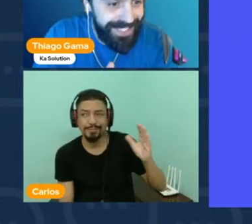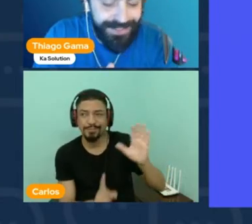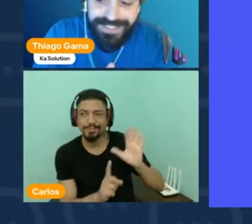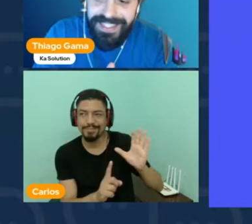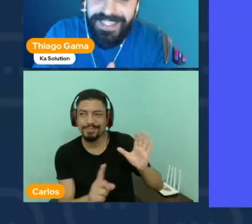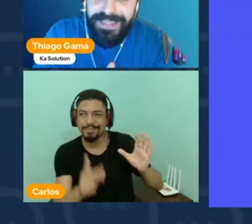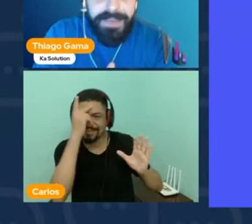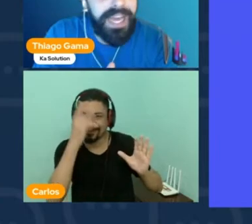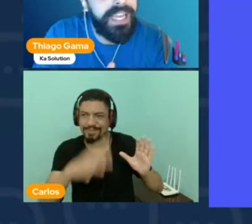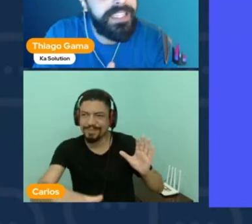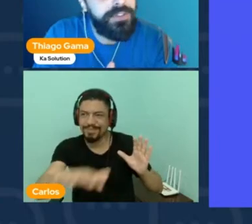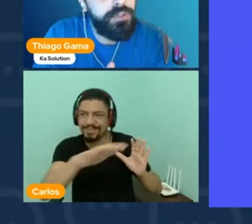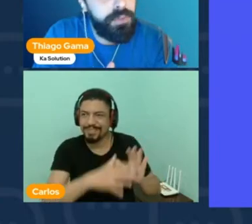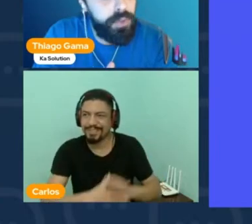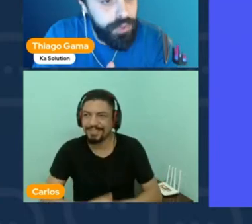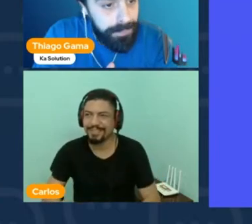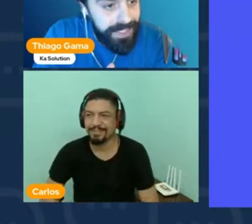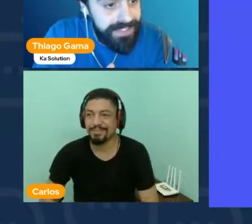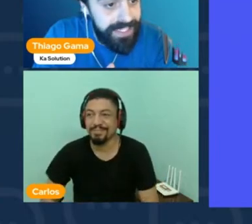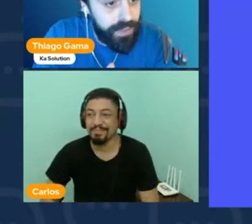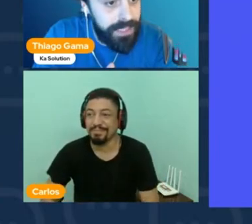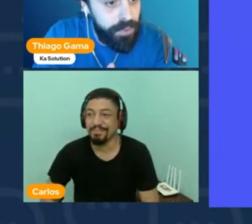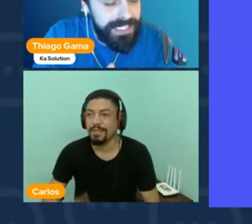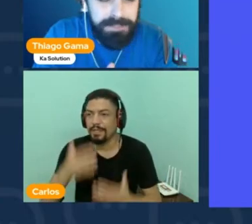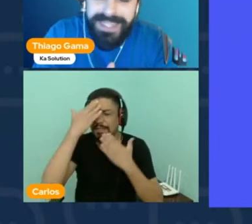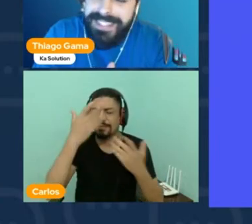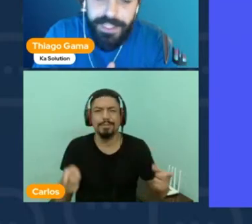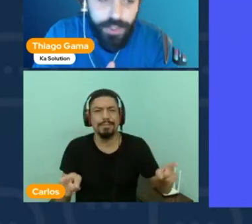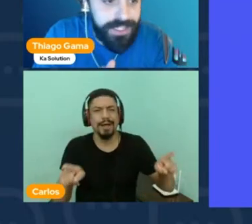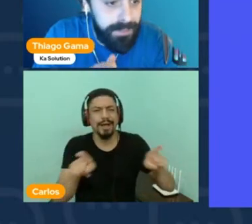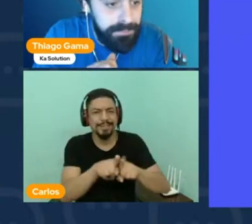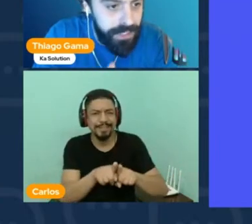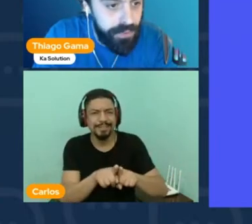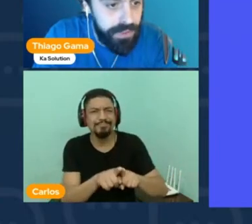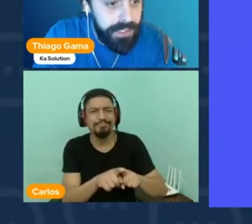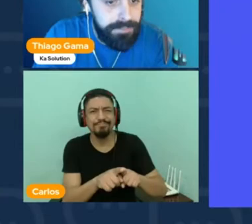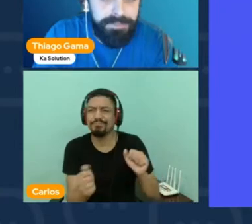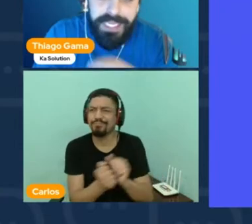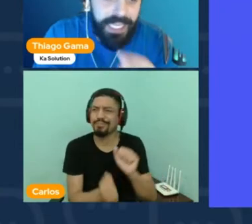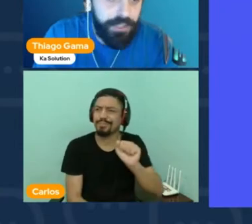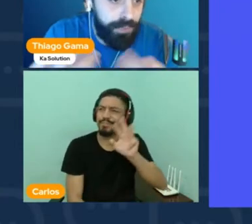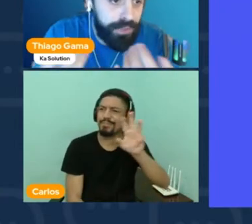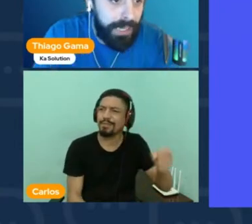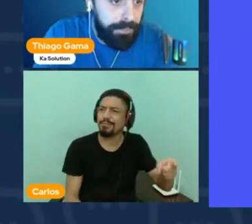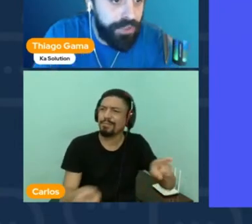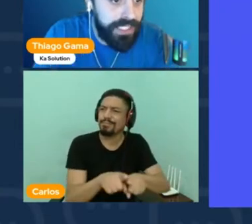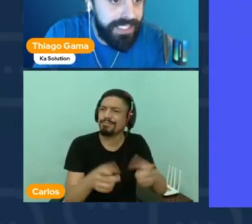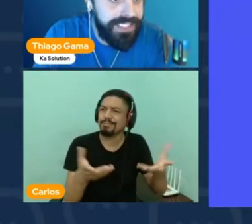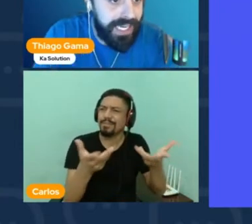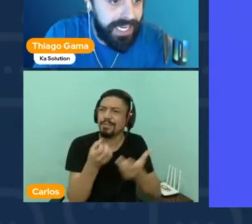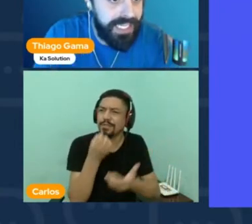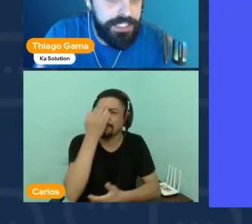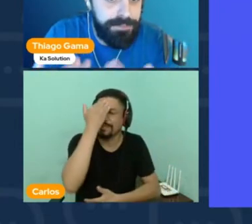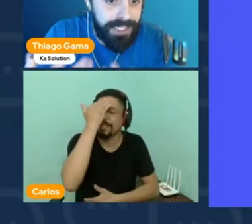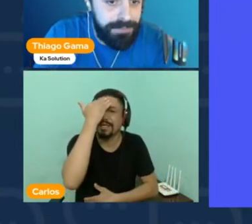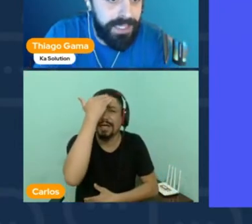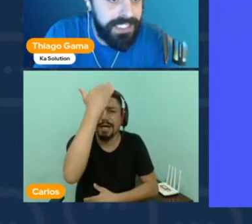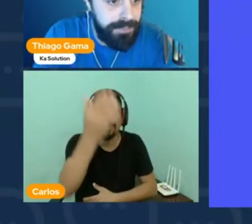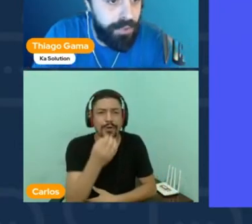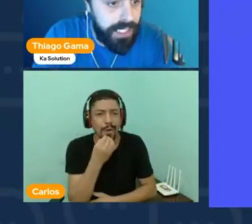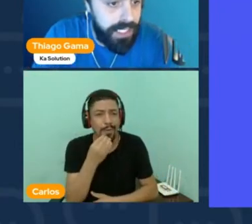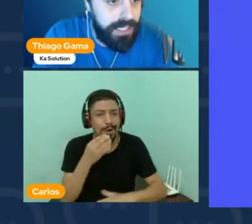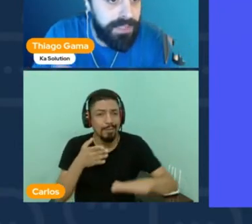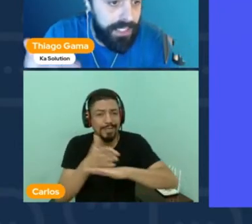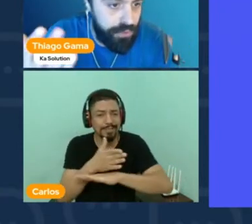encerramentos. Agradeço muito a parceria com a AWS, parceira nota 1000. obrigado por dar a oportunidade da cara, né, de participar